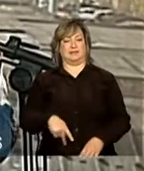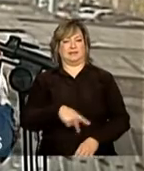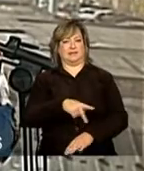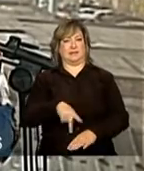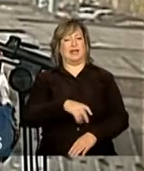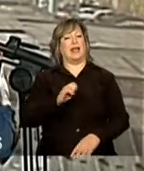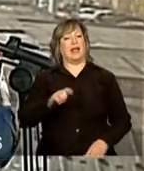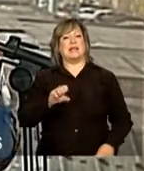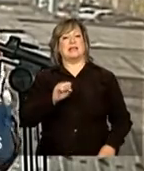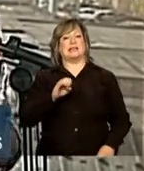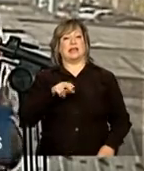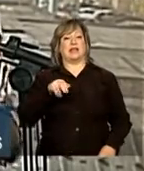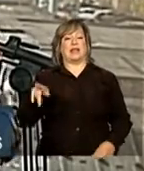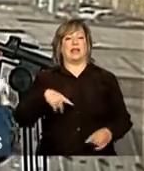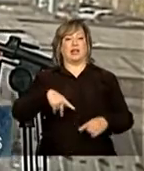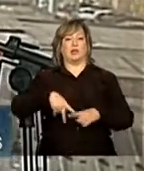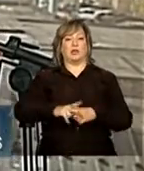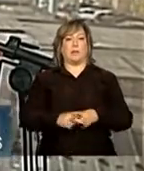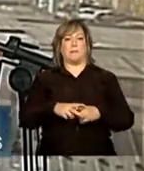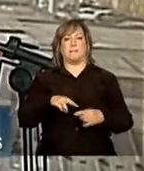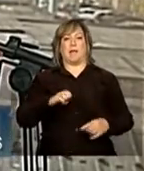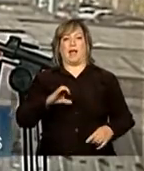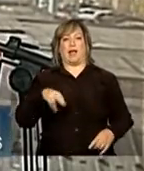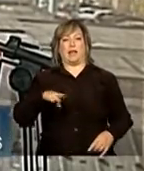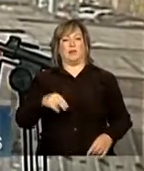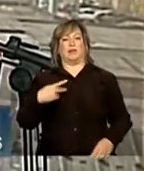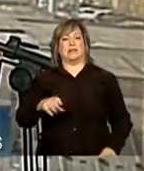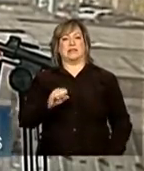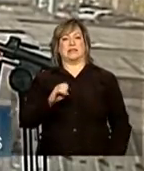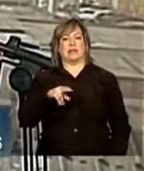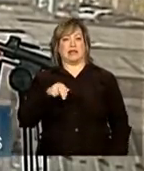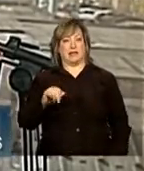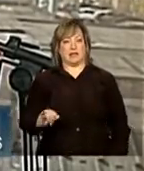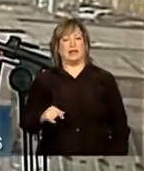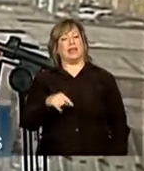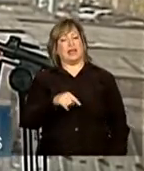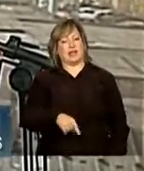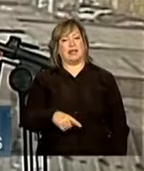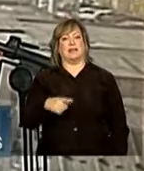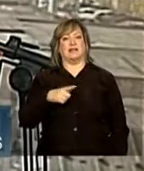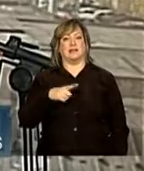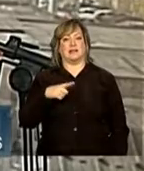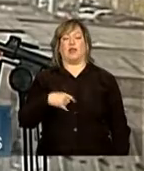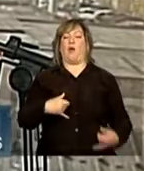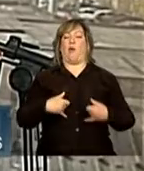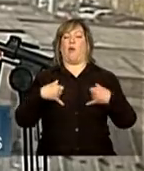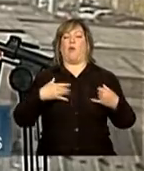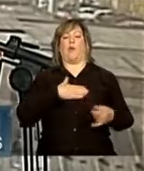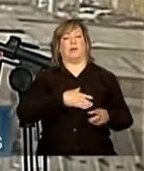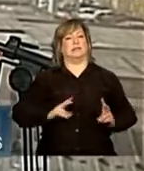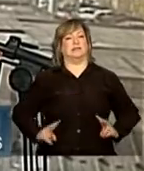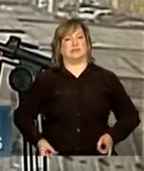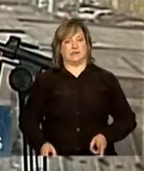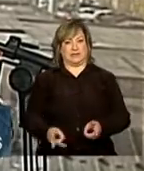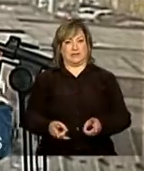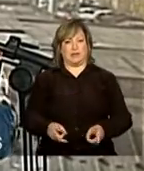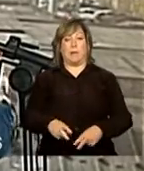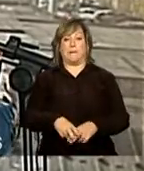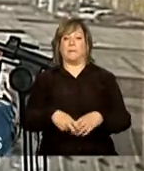o diploma dele como torneiro mecânico do Senai, do qual ele teve muito orgulho sempre.